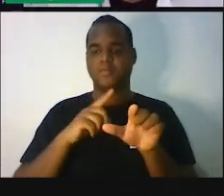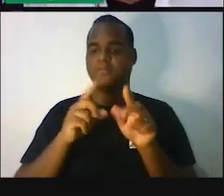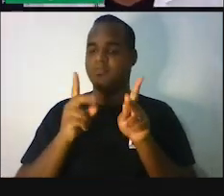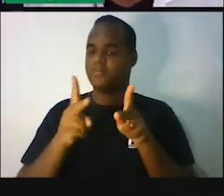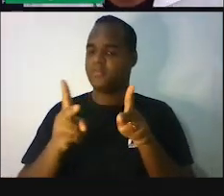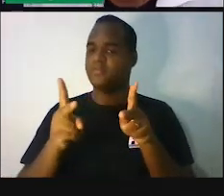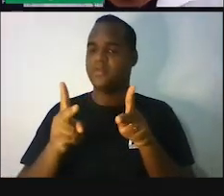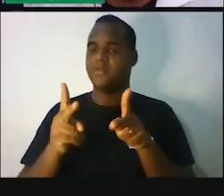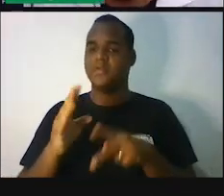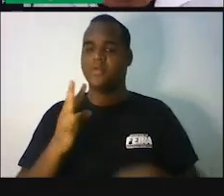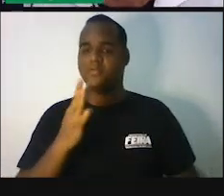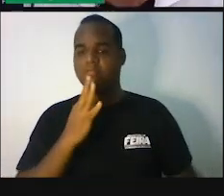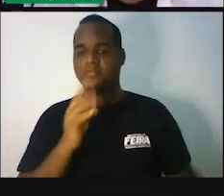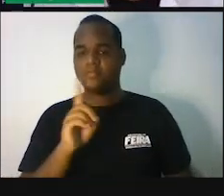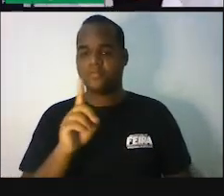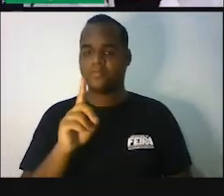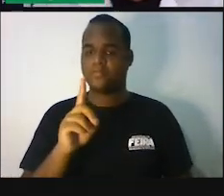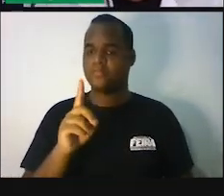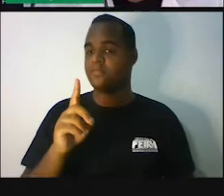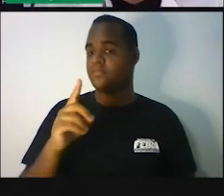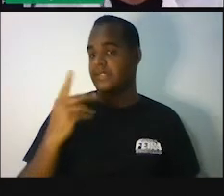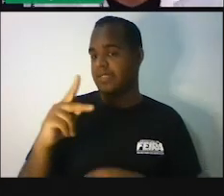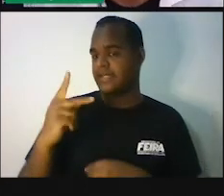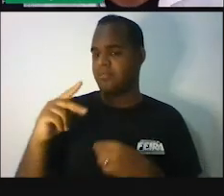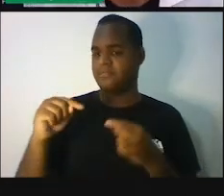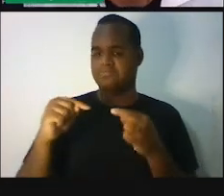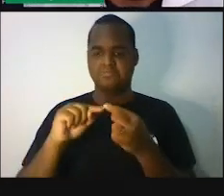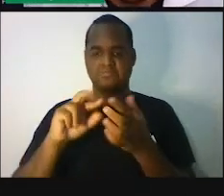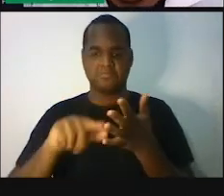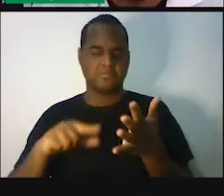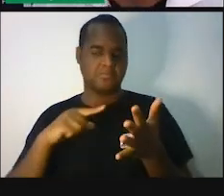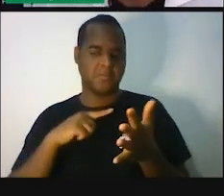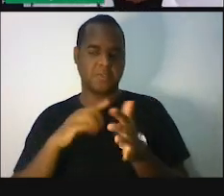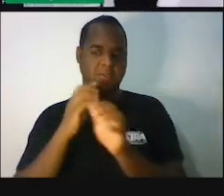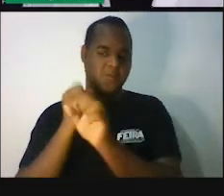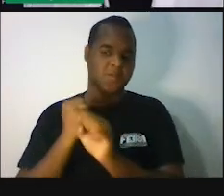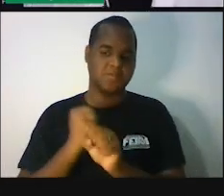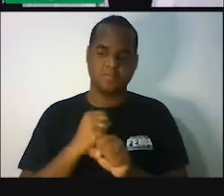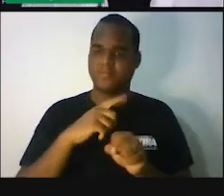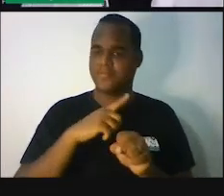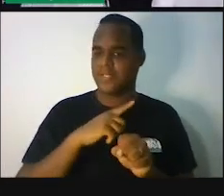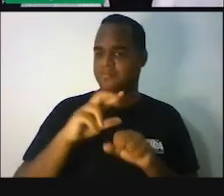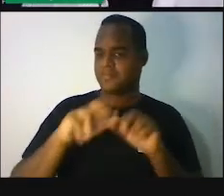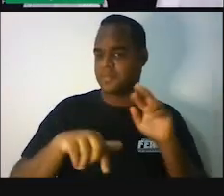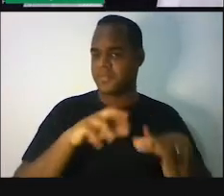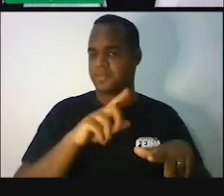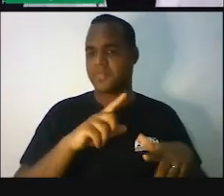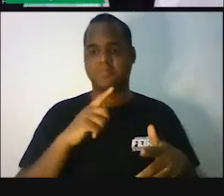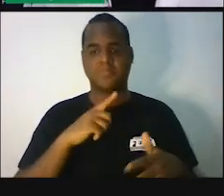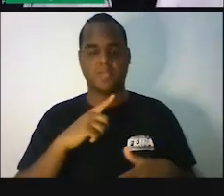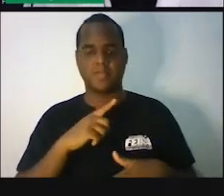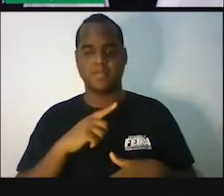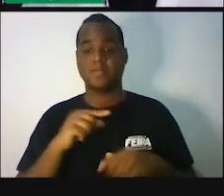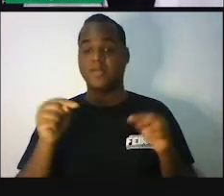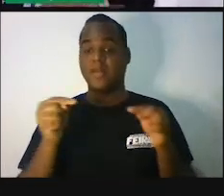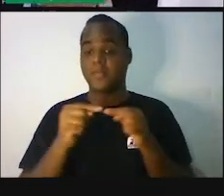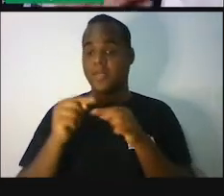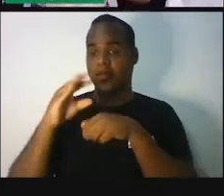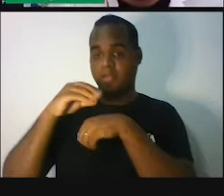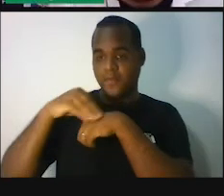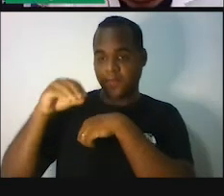não conhecer a medida de alguma coisa, a quantidade de alguma coisa, essa